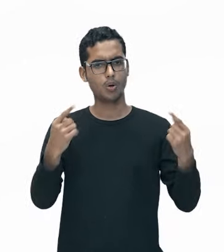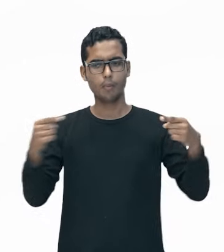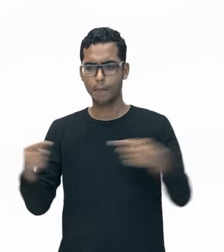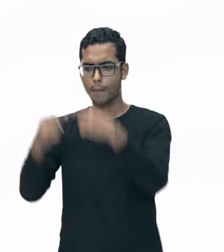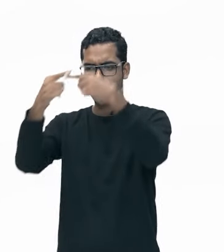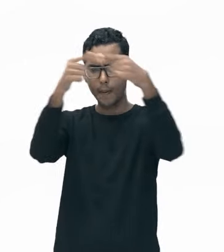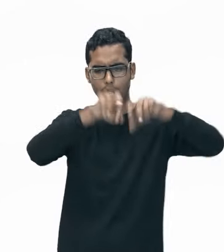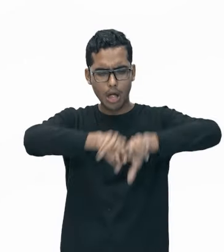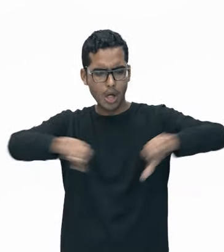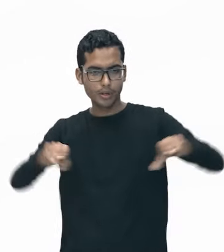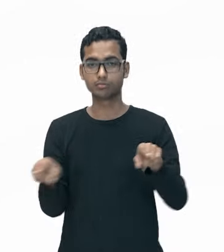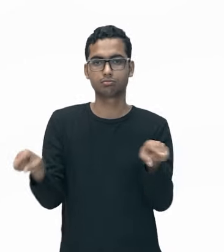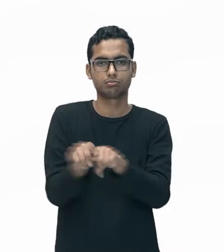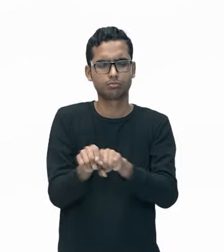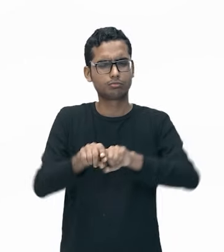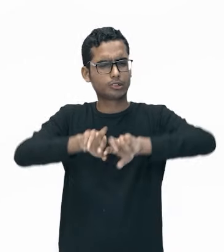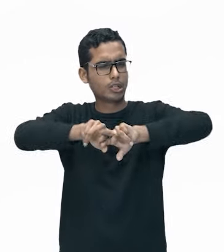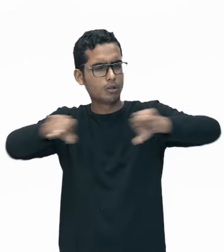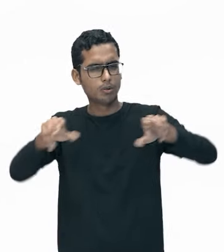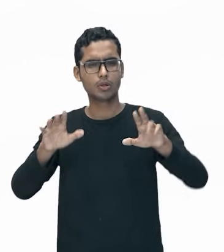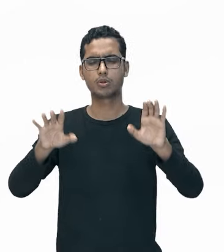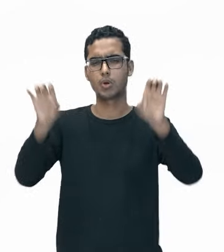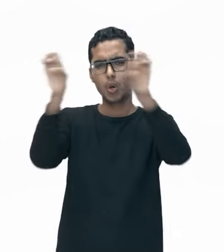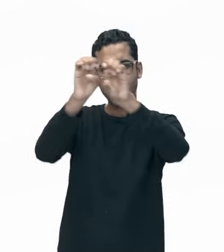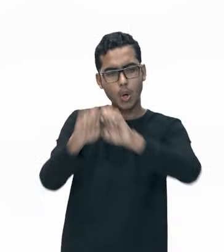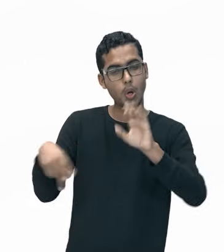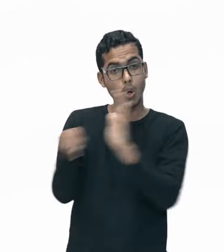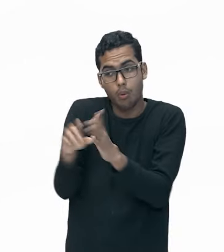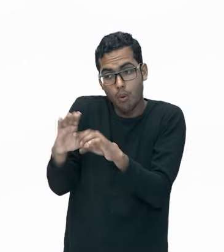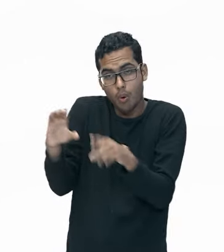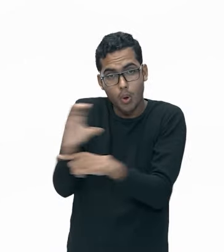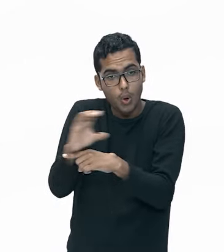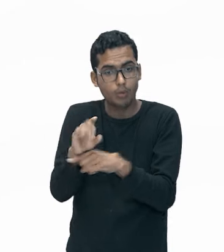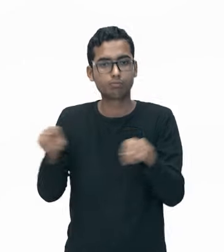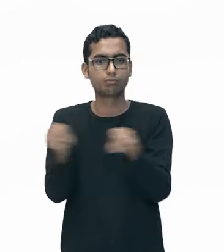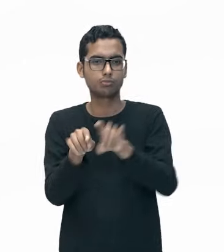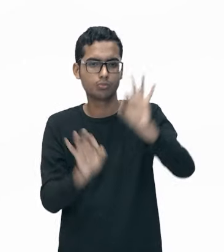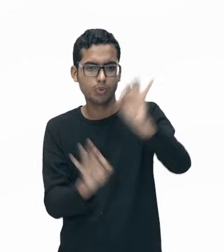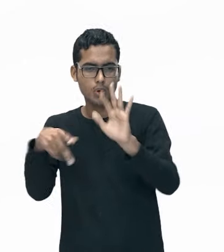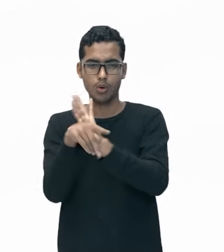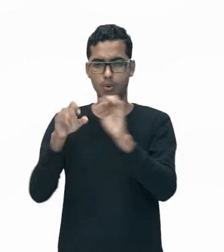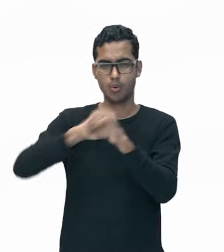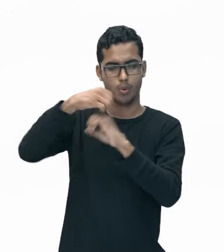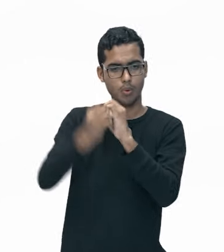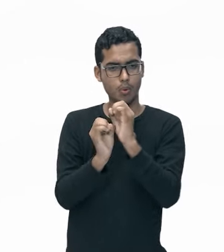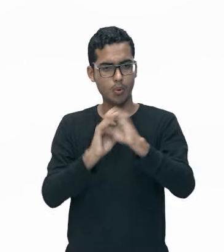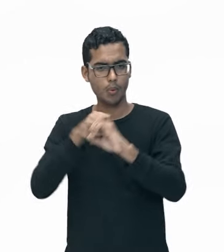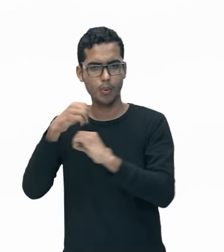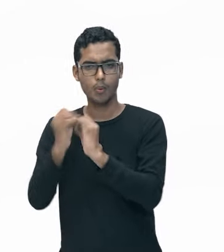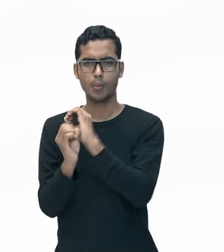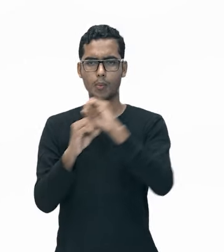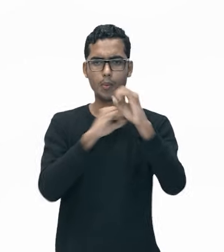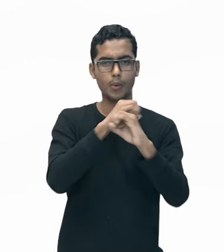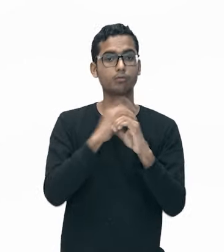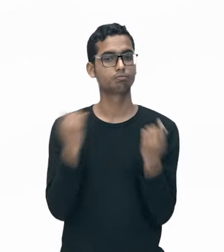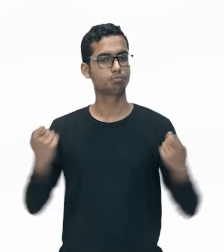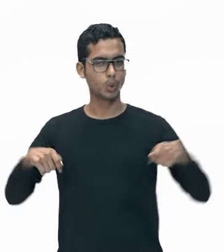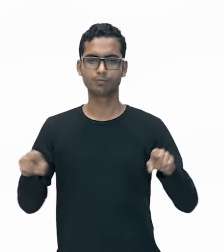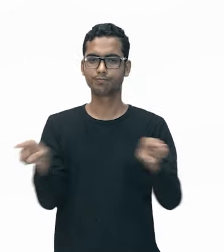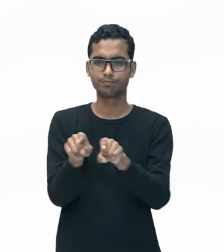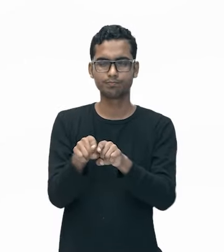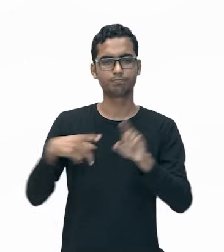longas cadeias carbônicas os rearranjos moleculares também acabam fazendo com que as